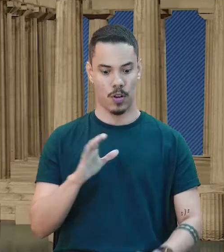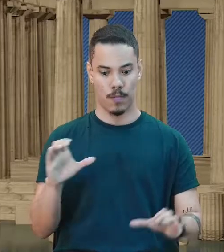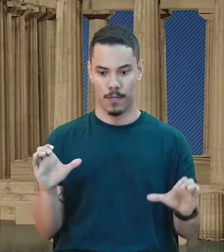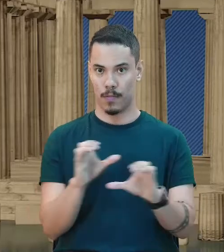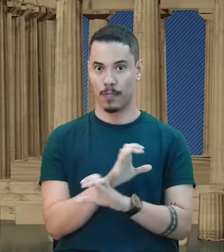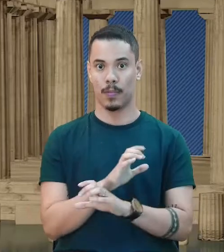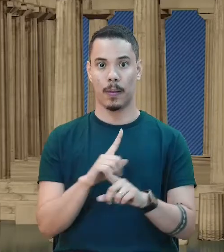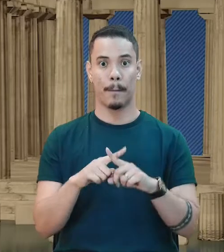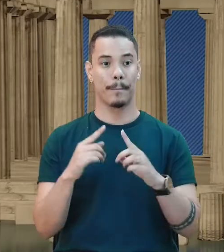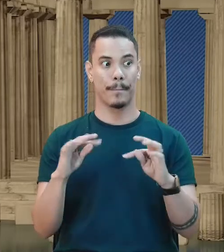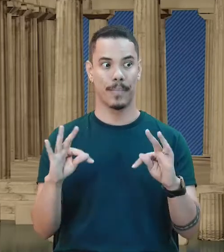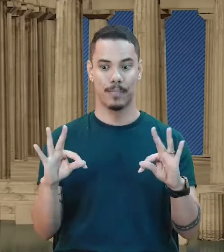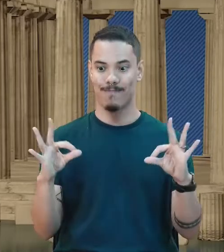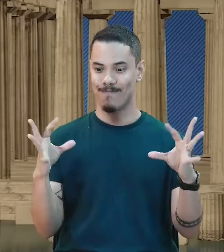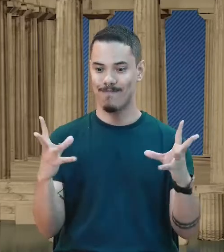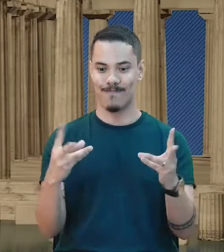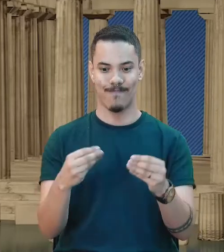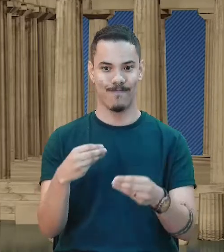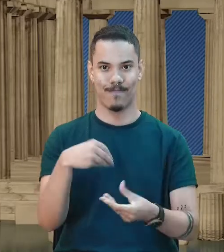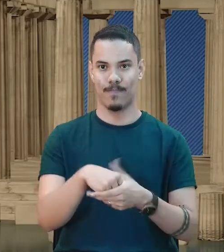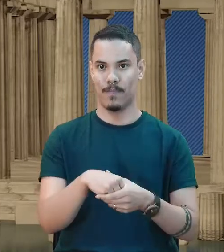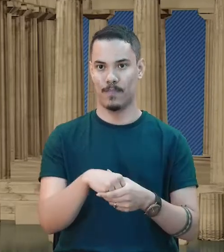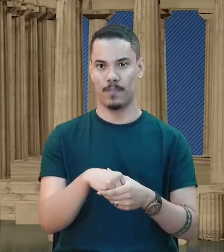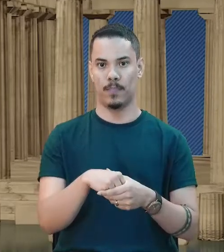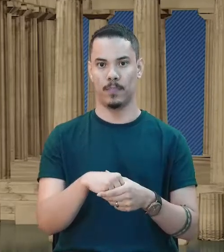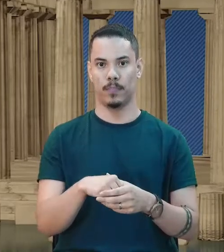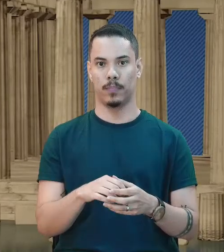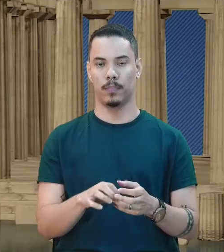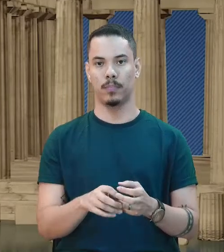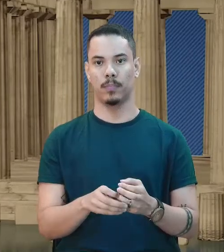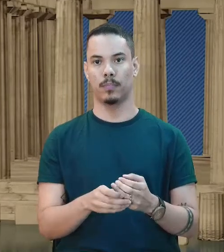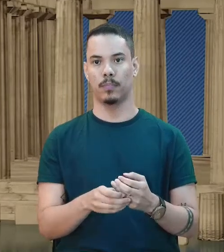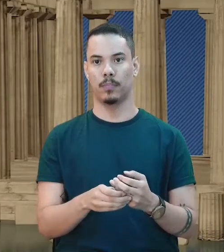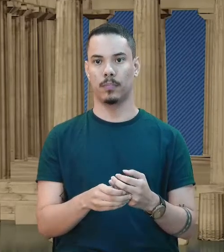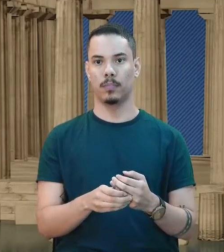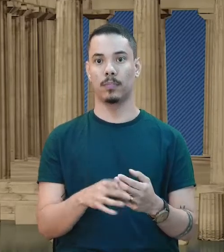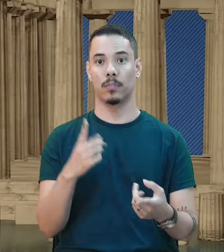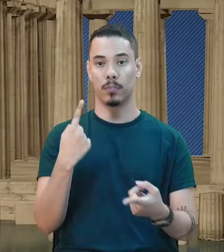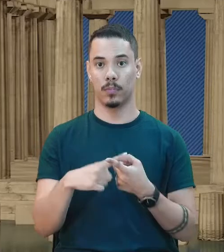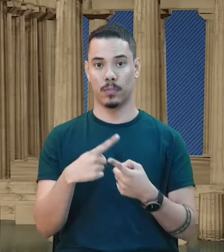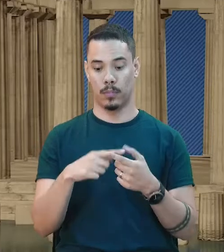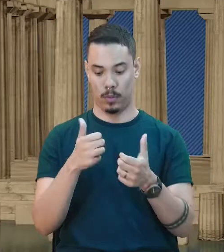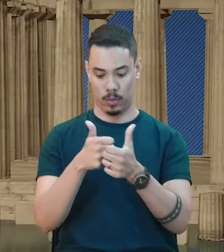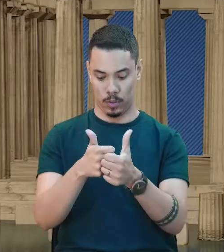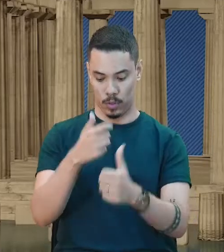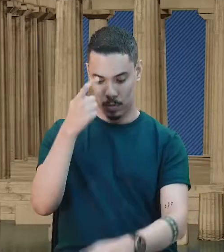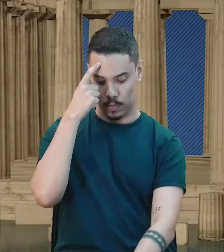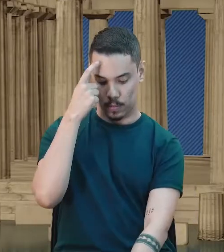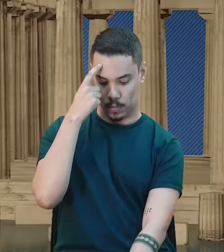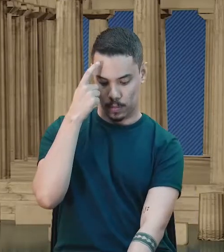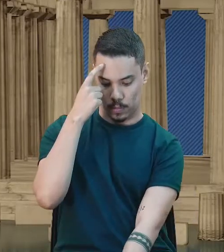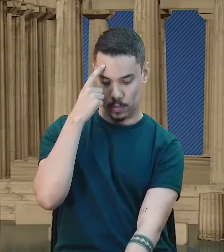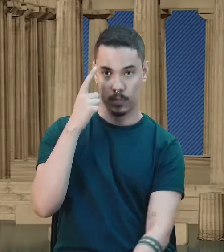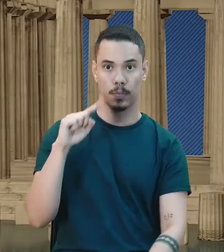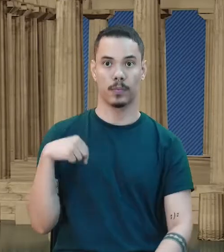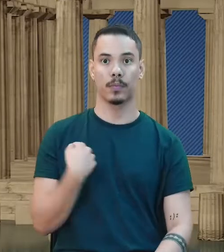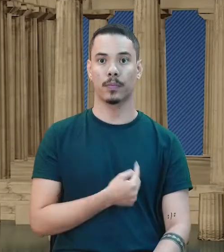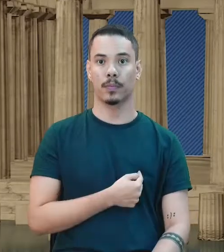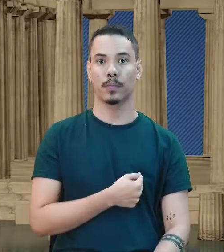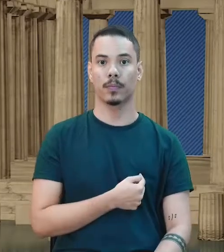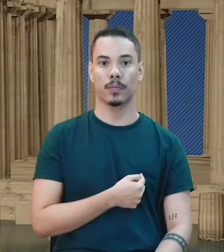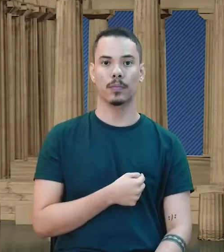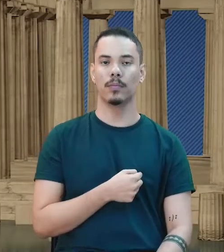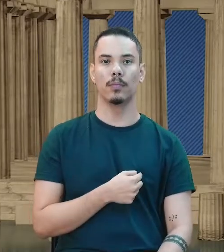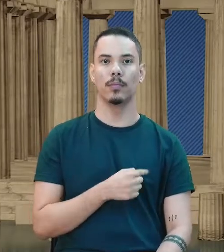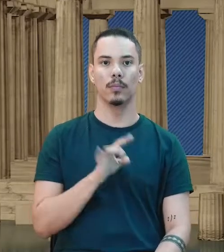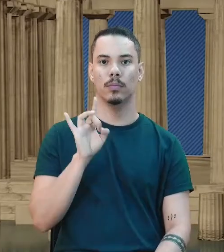todo o universo em si. É que, querendo ou não, de acordo com o pensamento deles, nós somos uma pequena